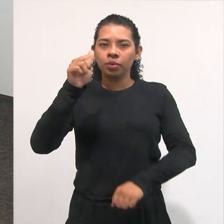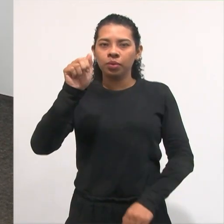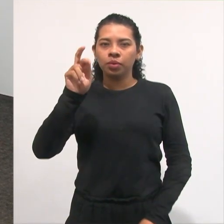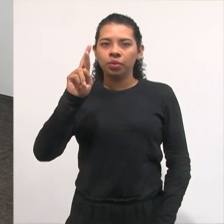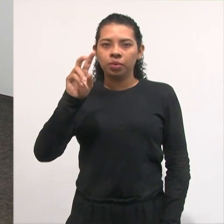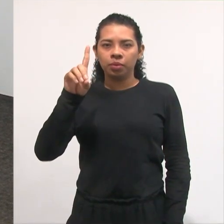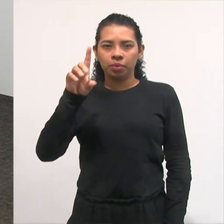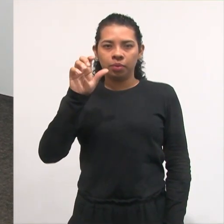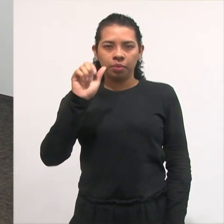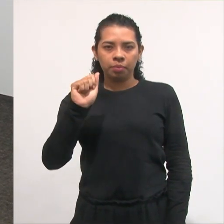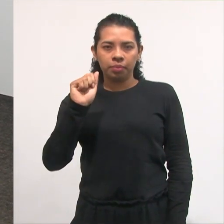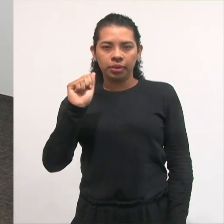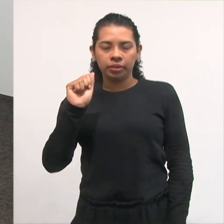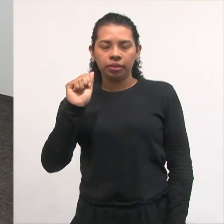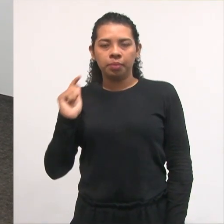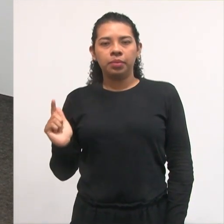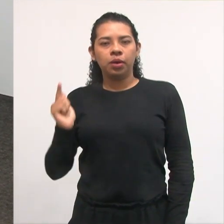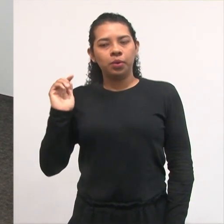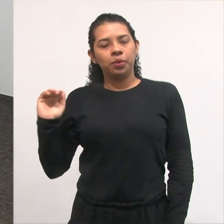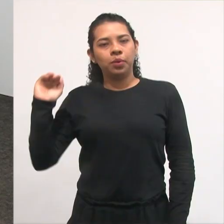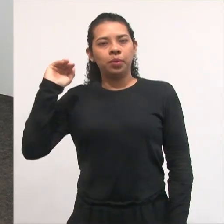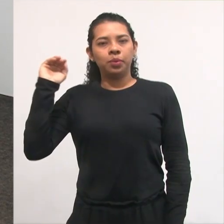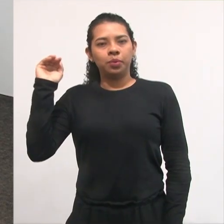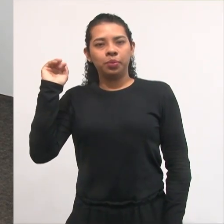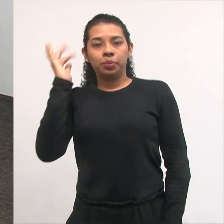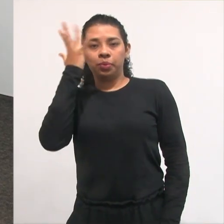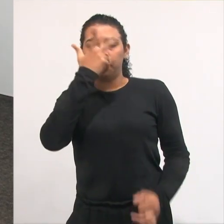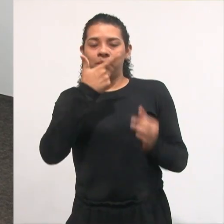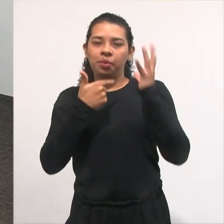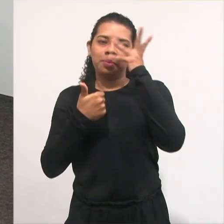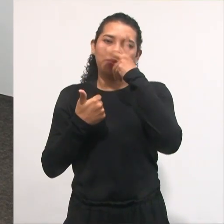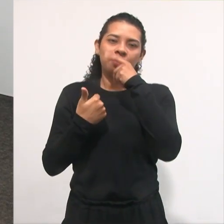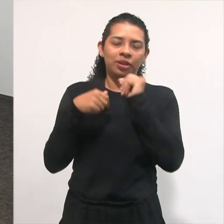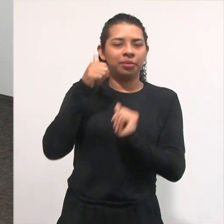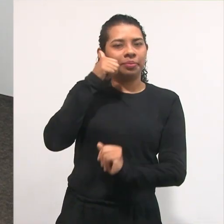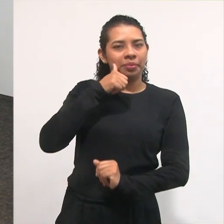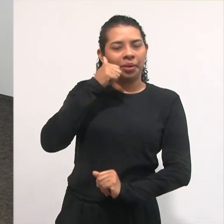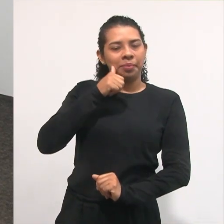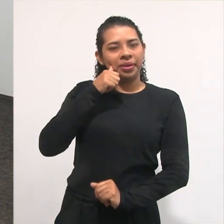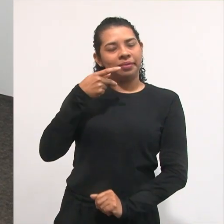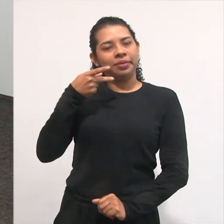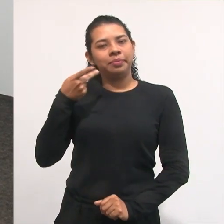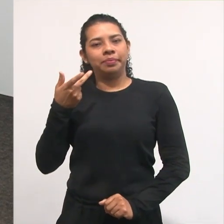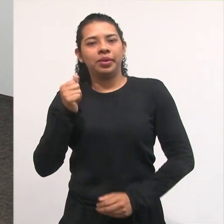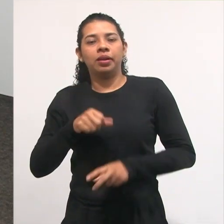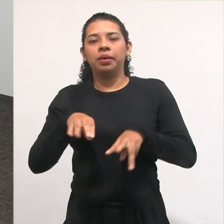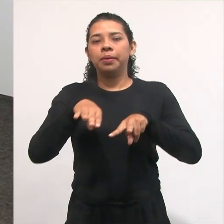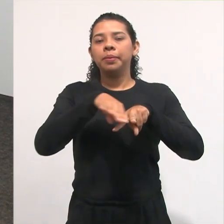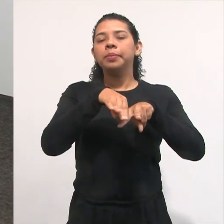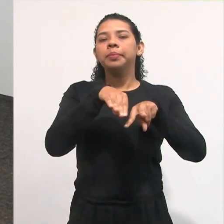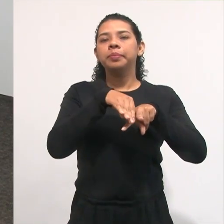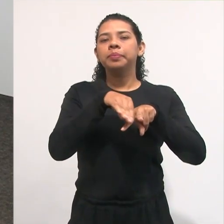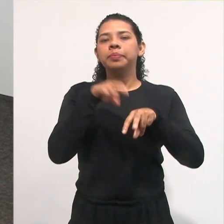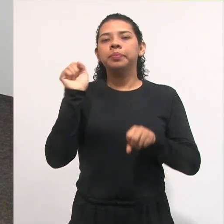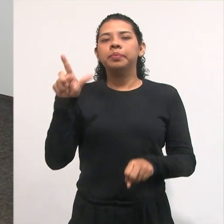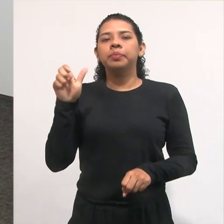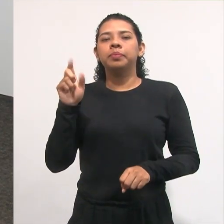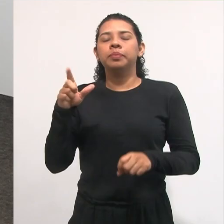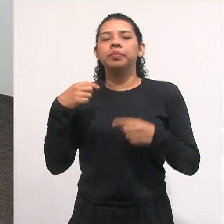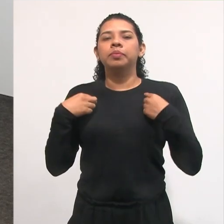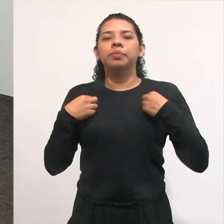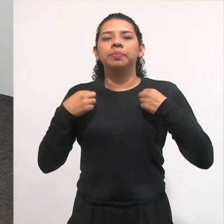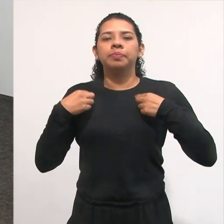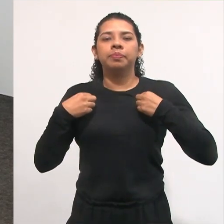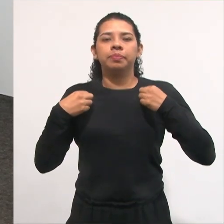mediana, cabelos pretos, bonito segundo minha mãe. Estou utilizando calças jeans, uma camisa branca e um blazer